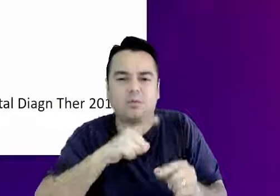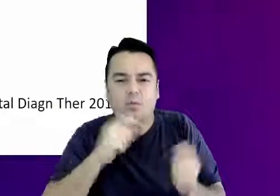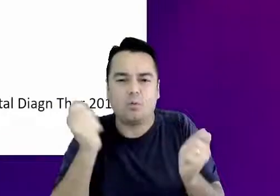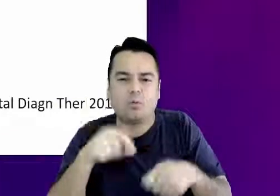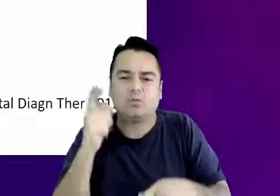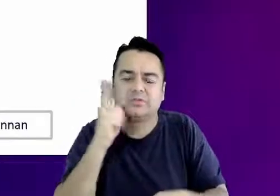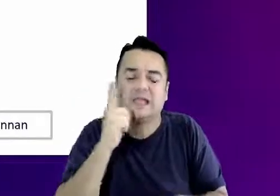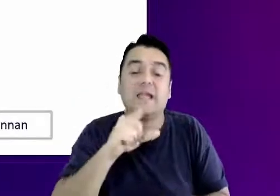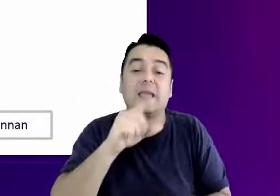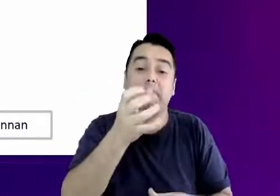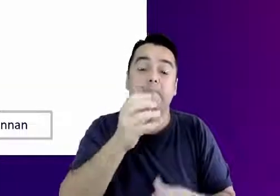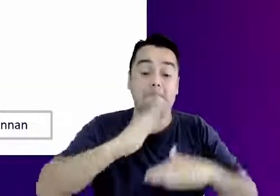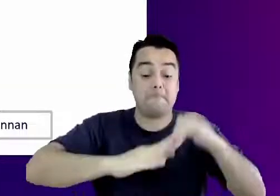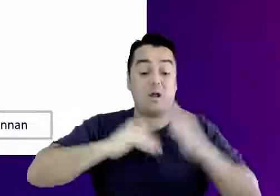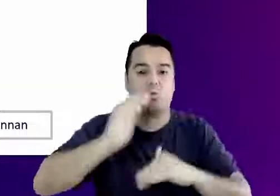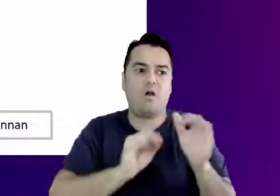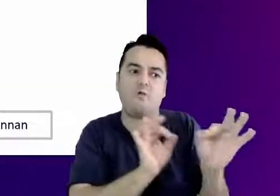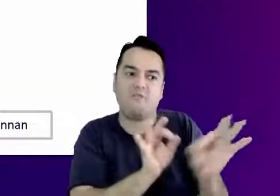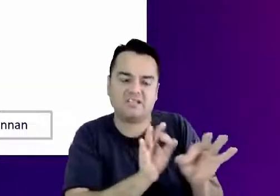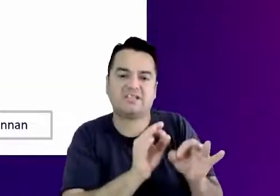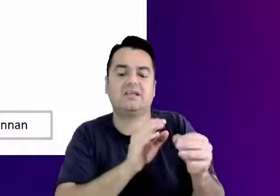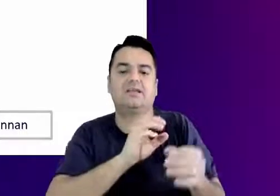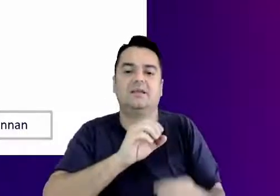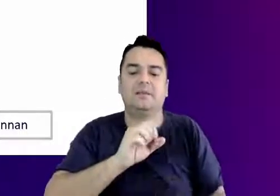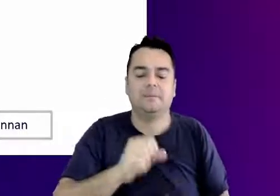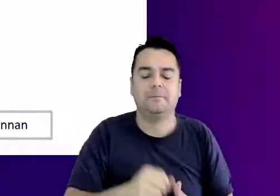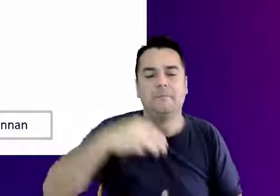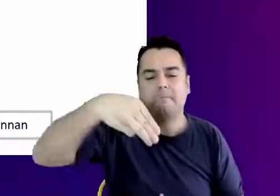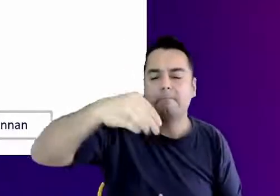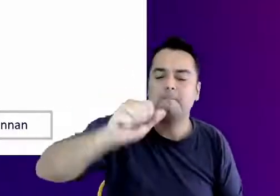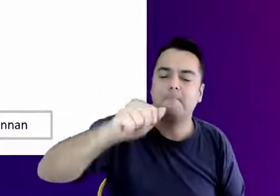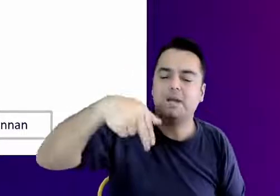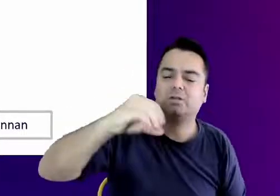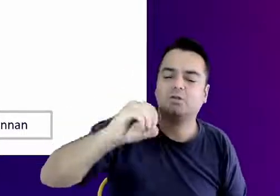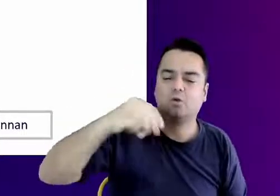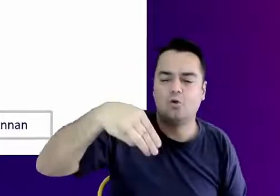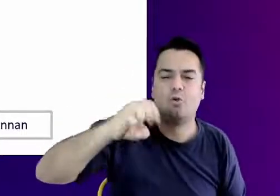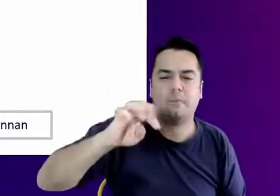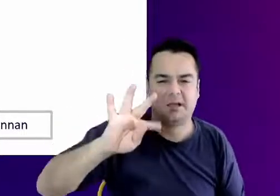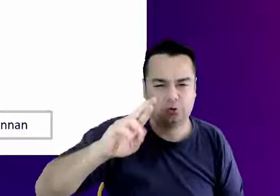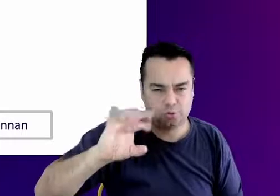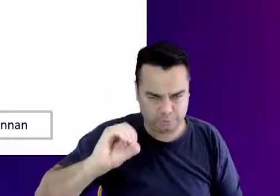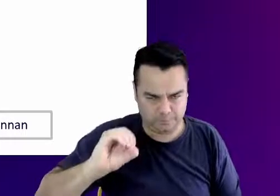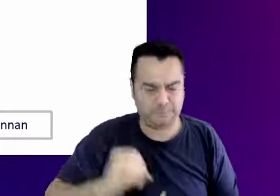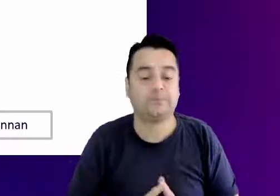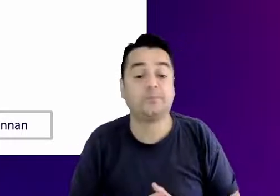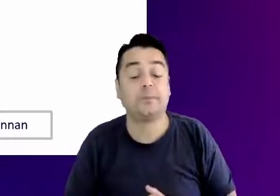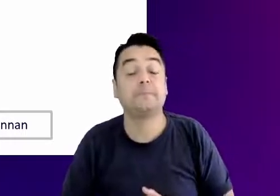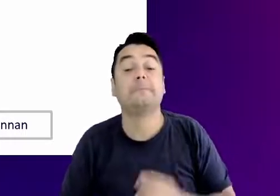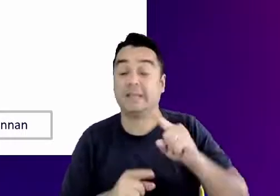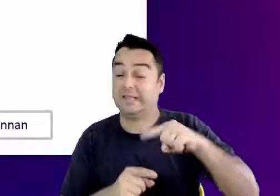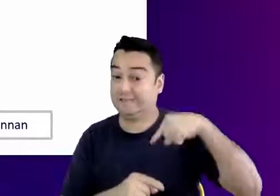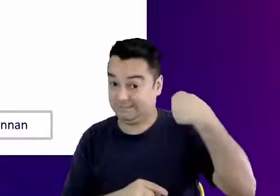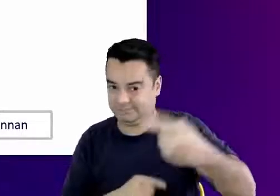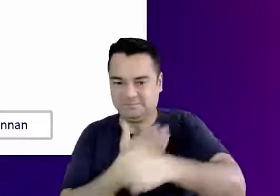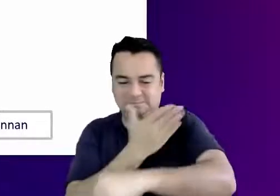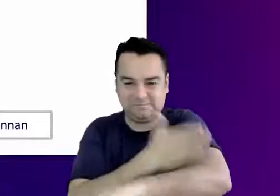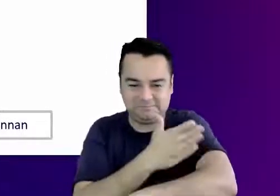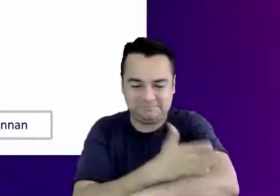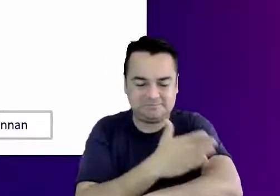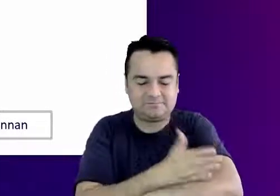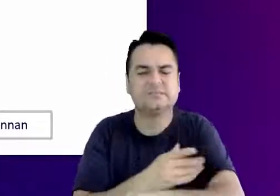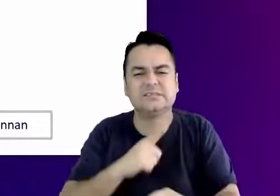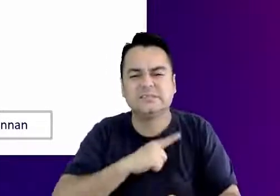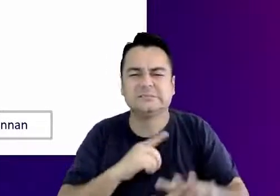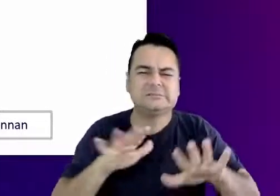manual. O Doppler das artérias uterinas, depois do treinamento, ele toma por volta de